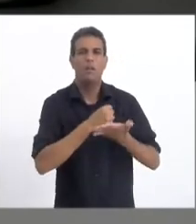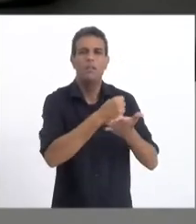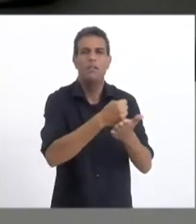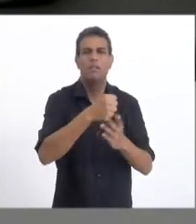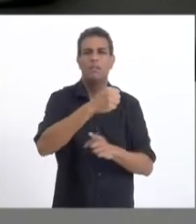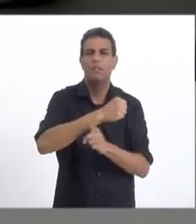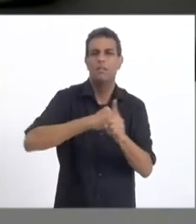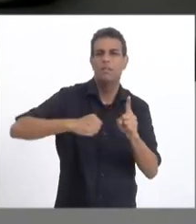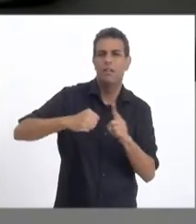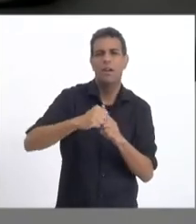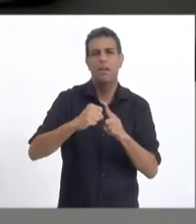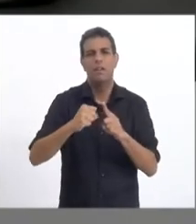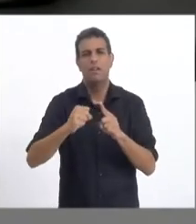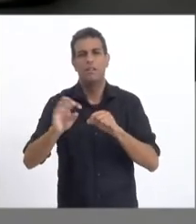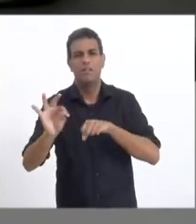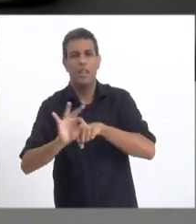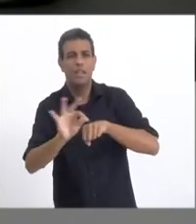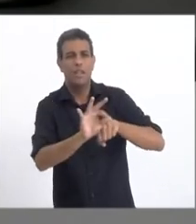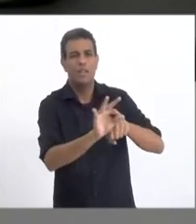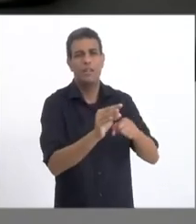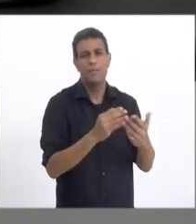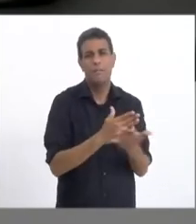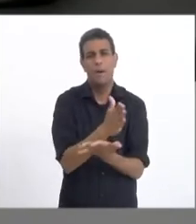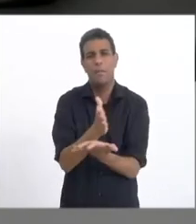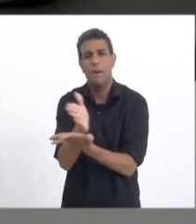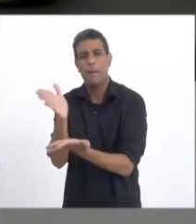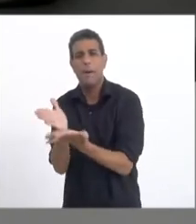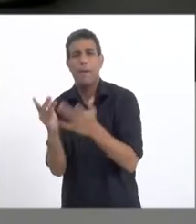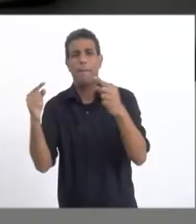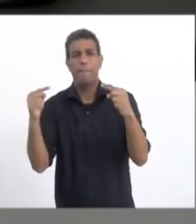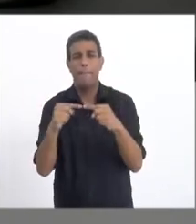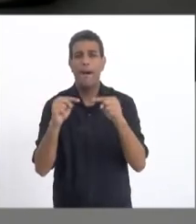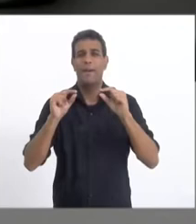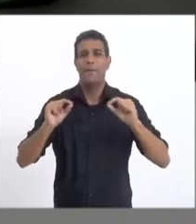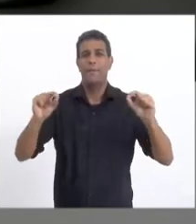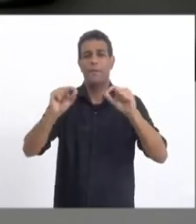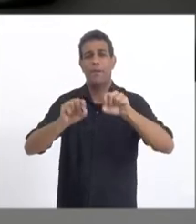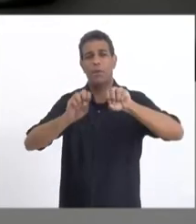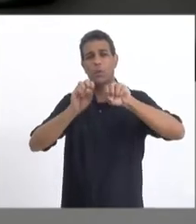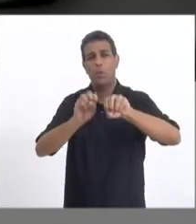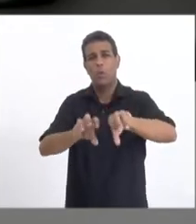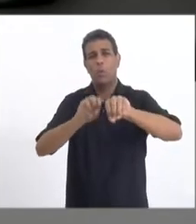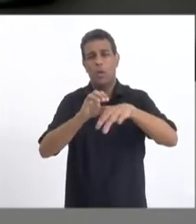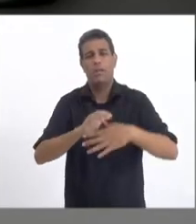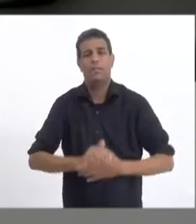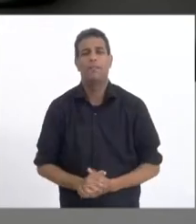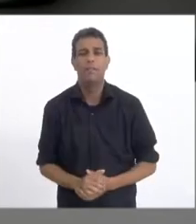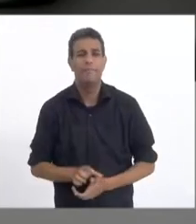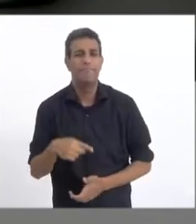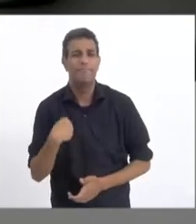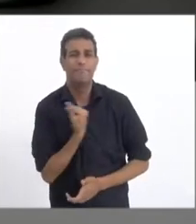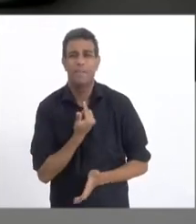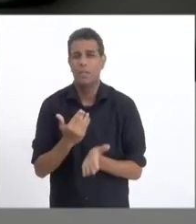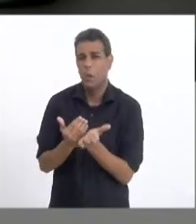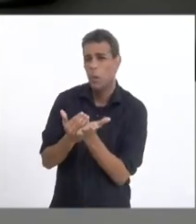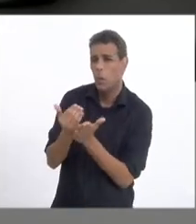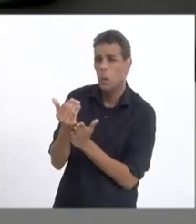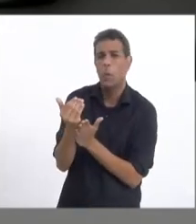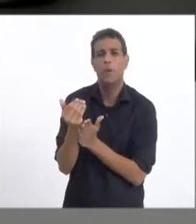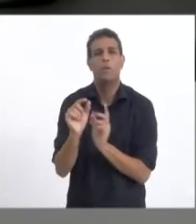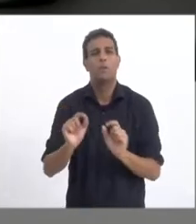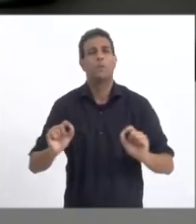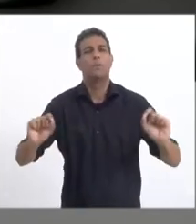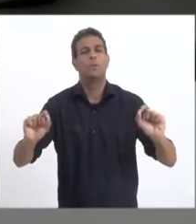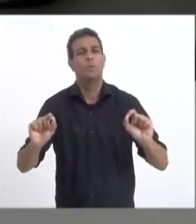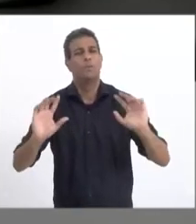diálogo técnico com as outras unidades do município, inclusive a educação. Então, quando nós iniciamos,